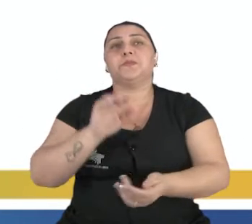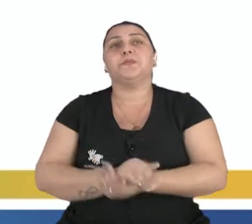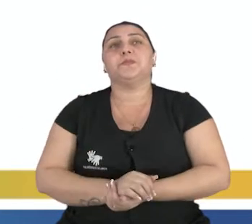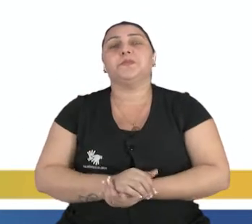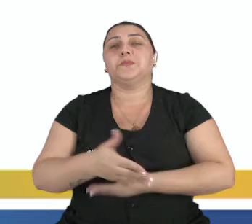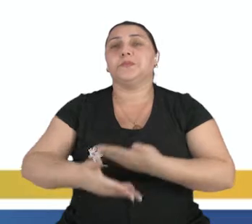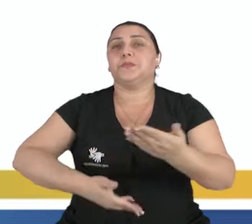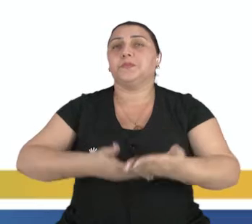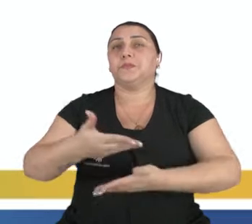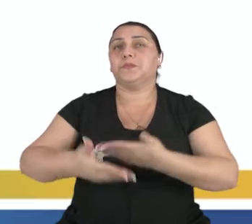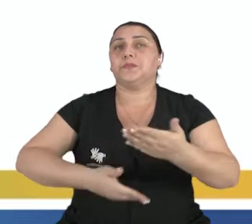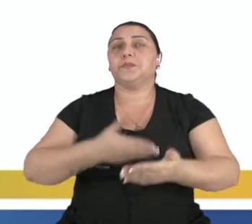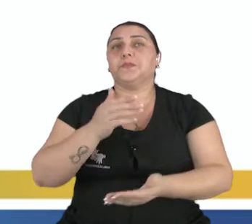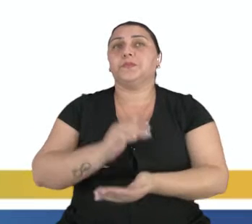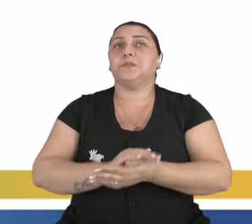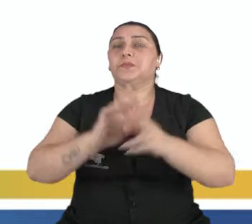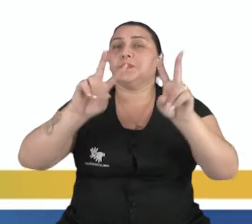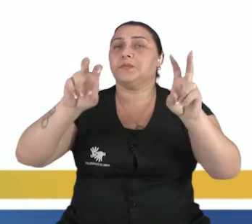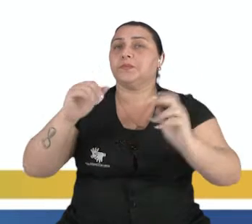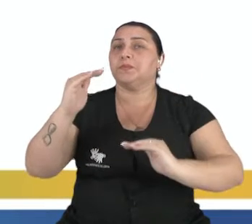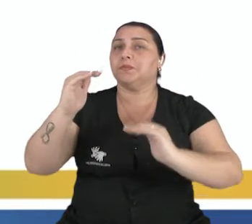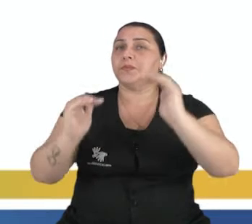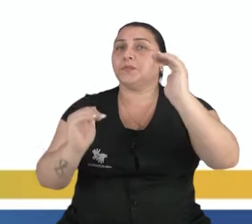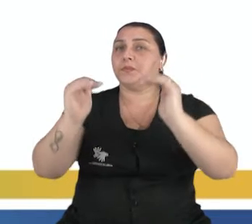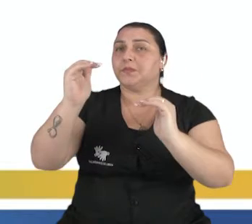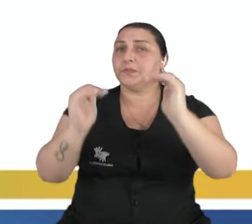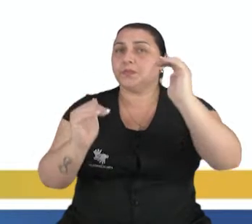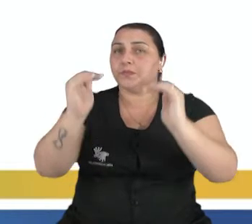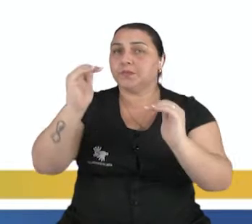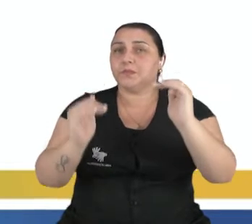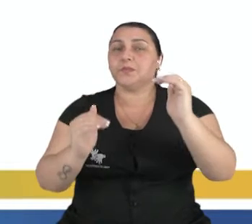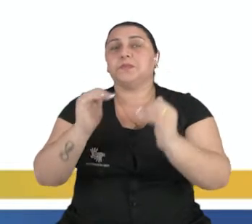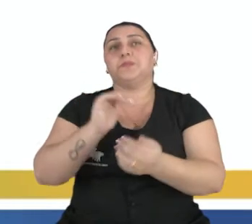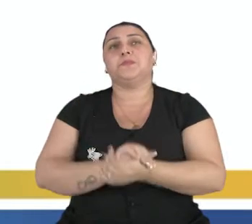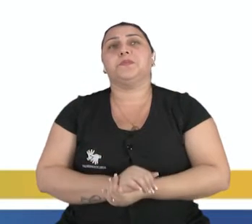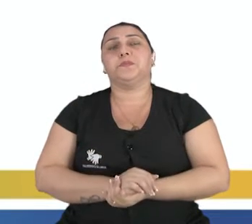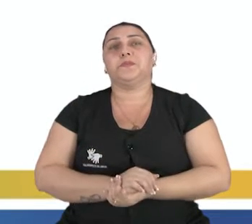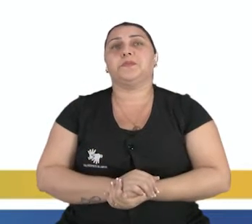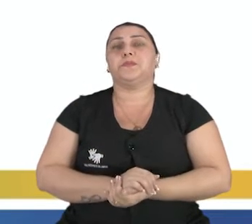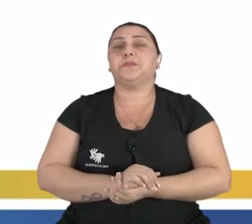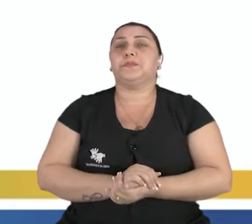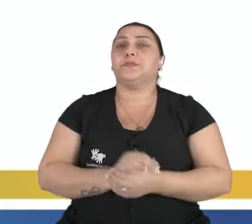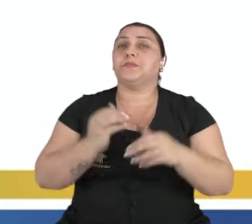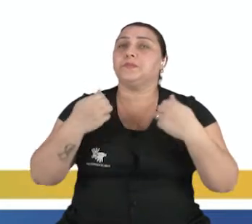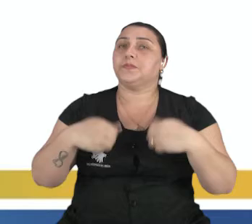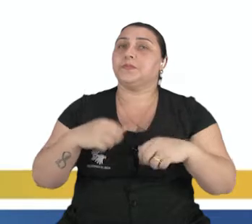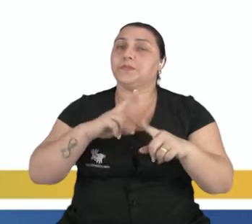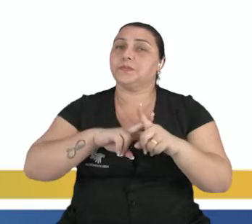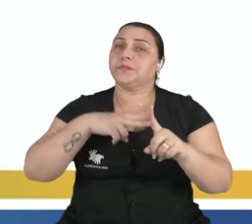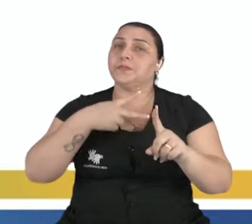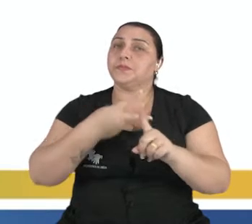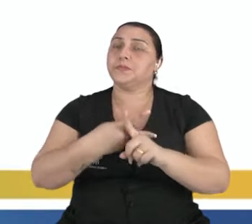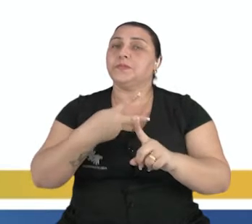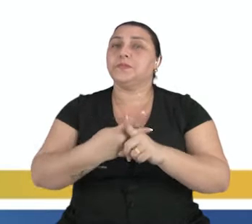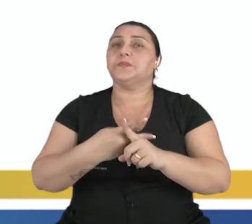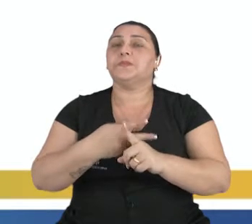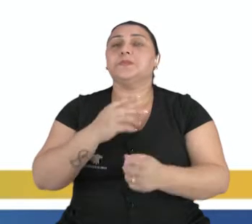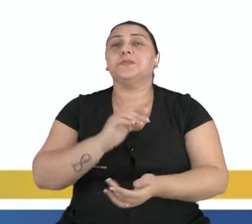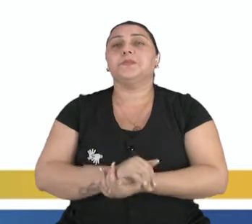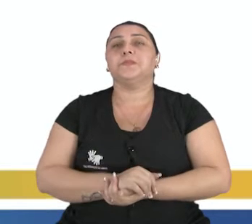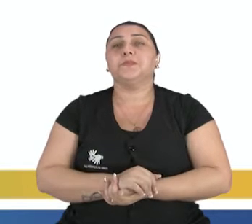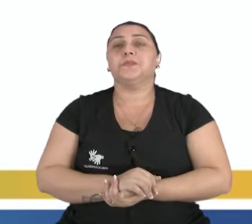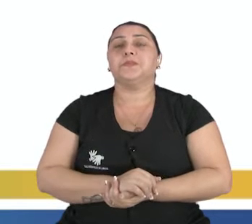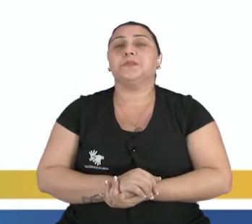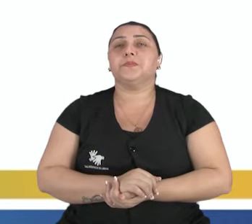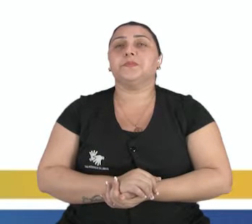intimamente relacionado com o tema balanceamento. Então, é necessário duplicar. E a gente faz isso